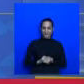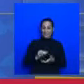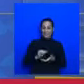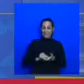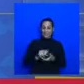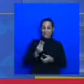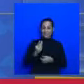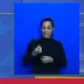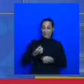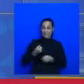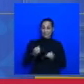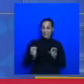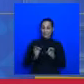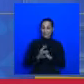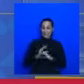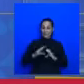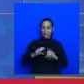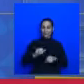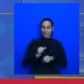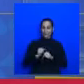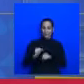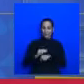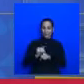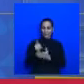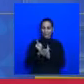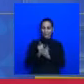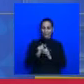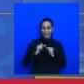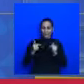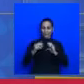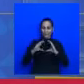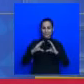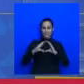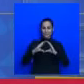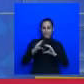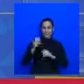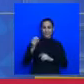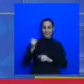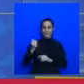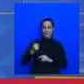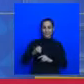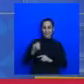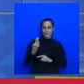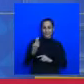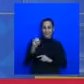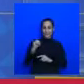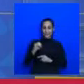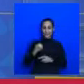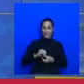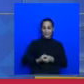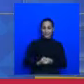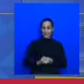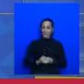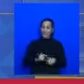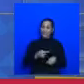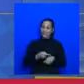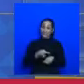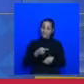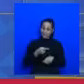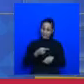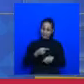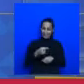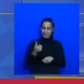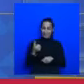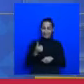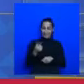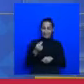Ainda faltam 2 números. Pode chamar que a sorte vem. Bola branca, número 20. Branca, 20. E agora,